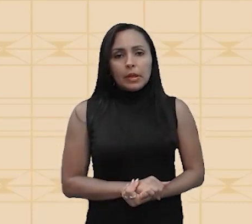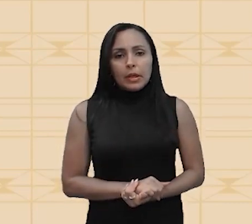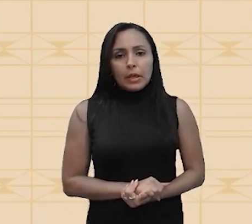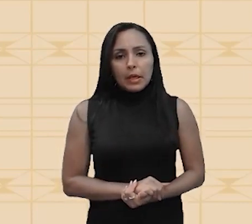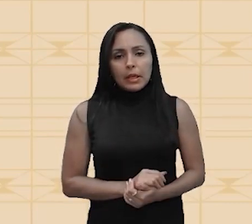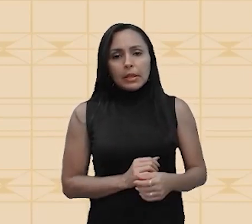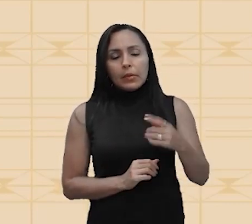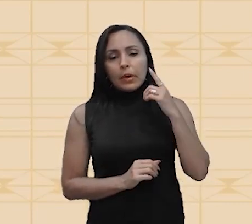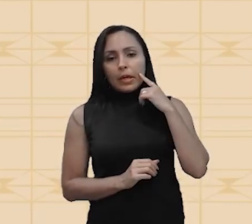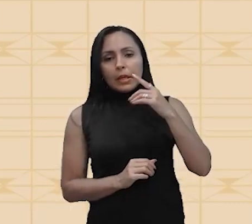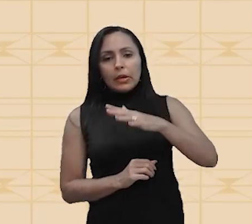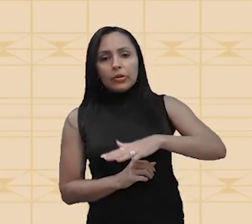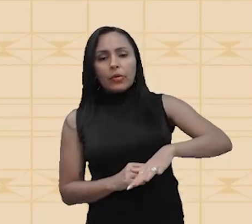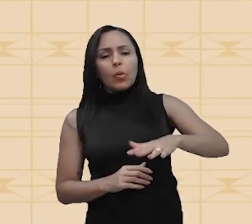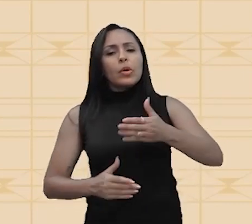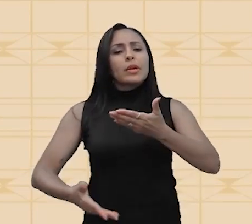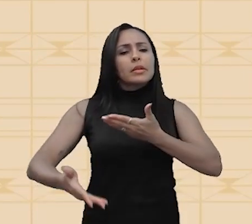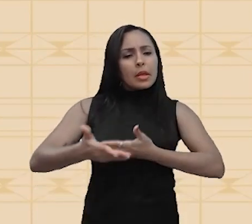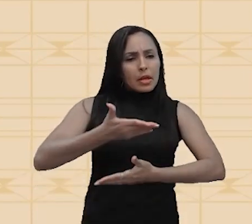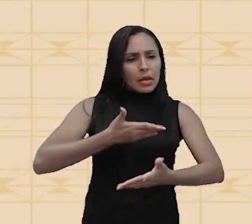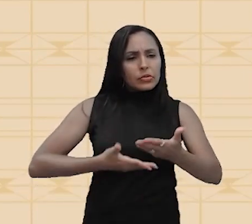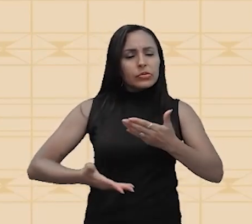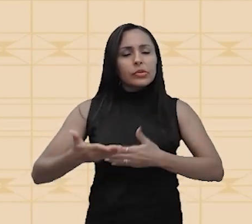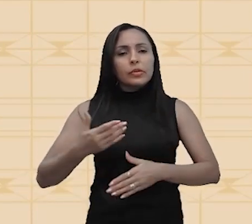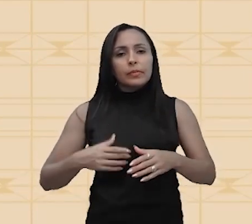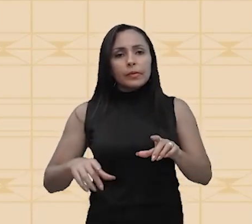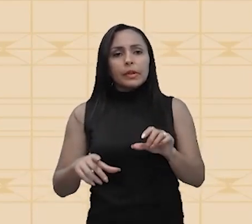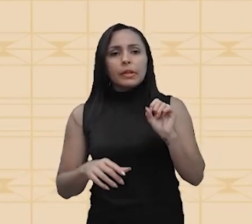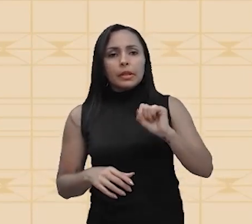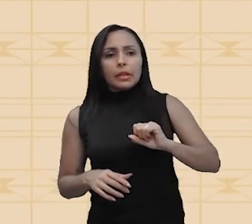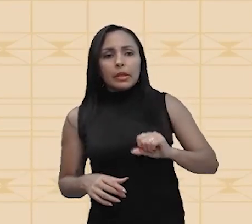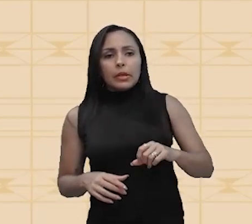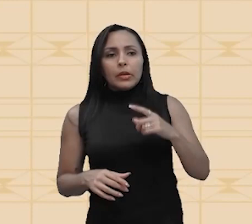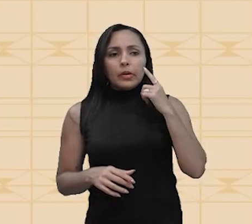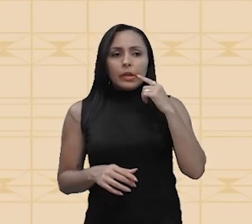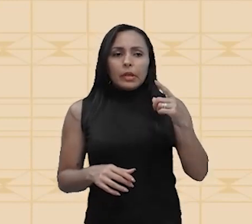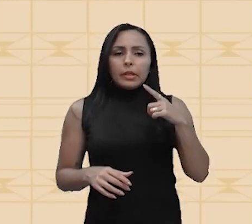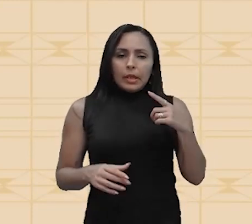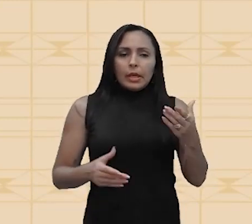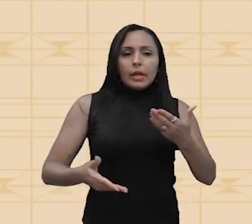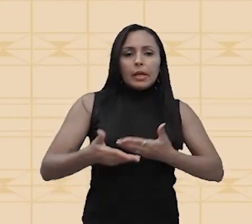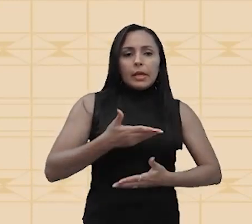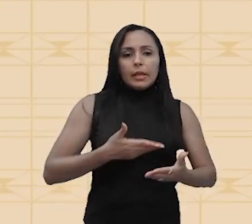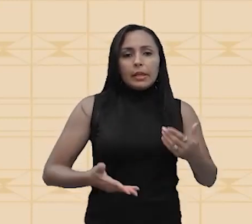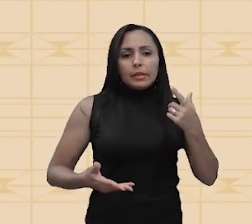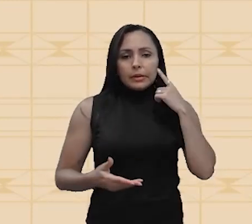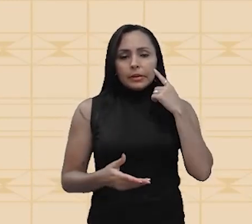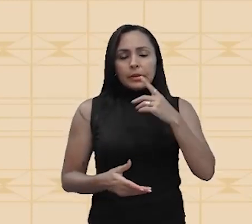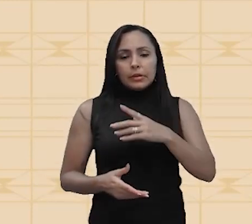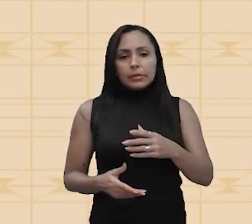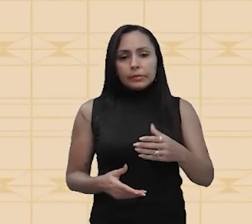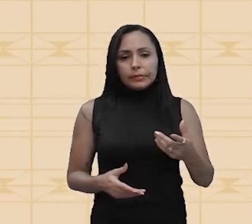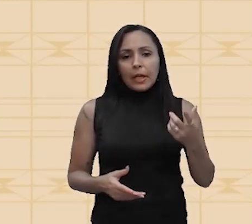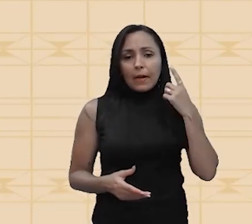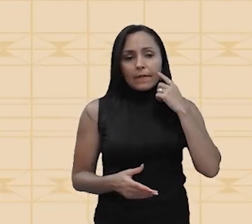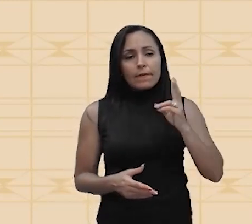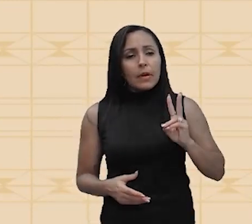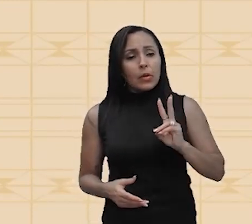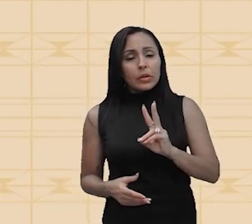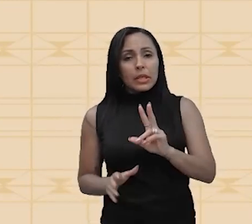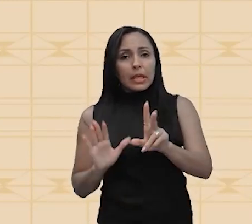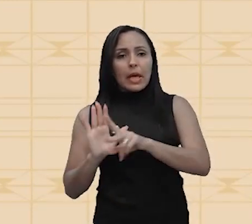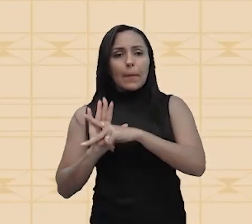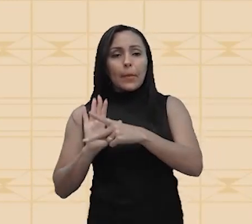elas vão interagir entre si, de maneira que eu vou ter uma relação em que a razão das velocidades é a própria razão